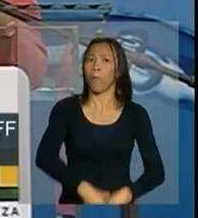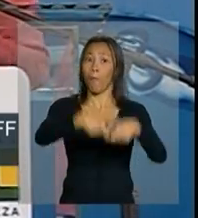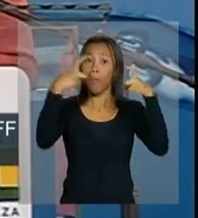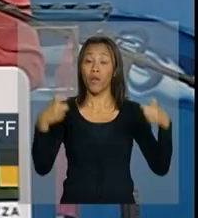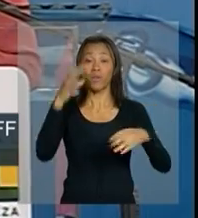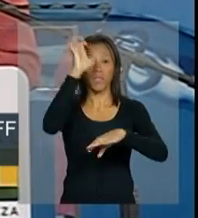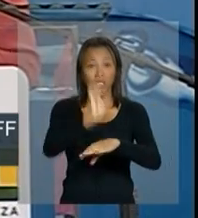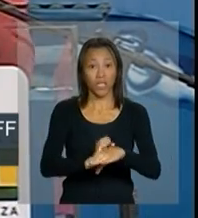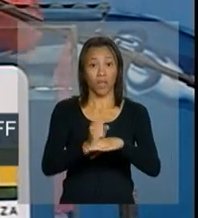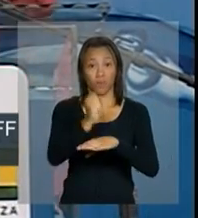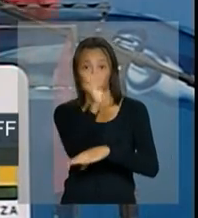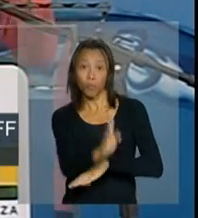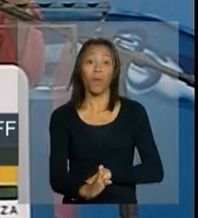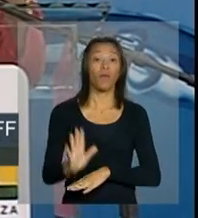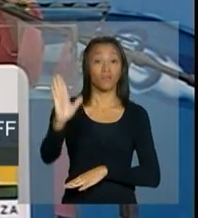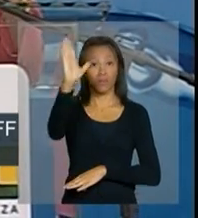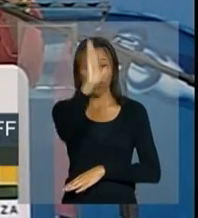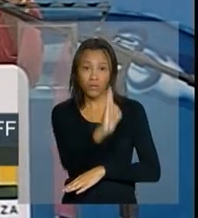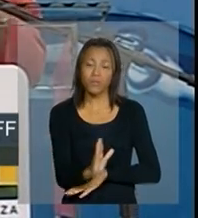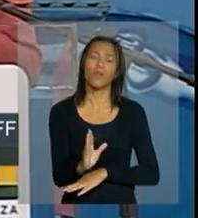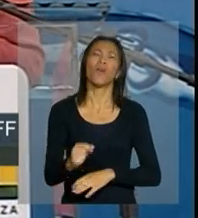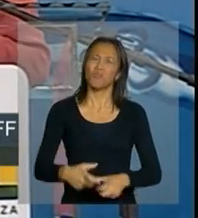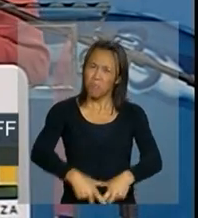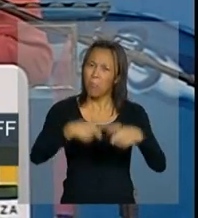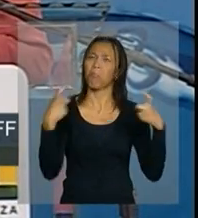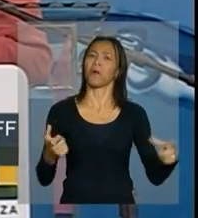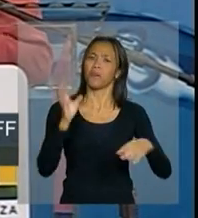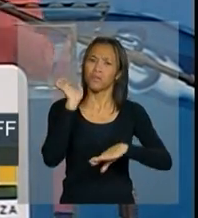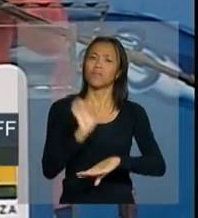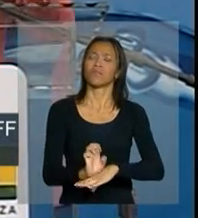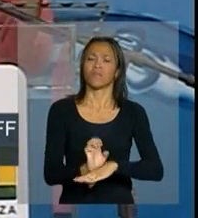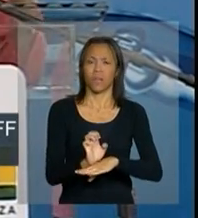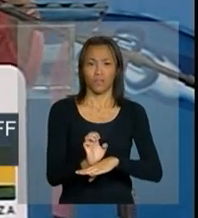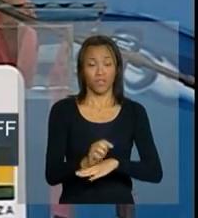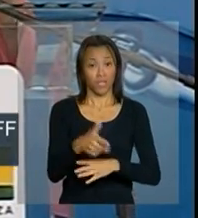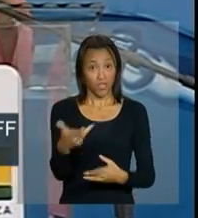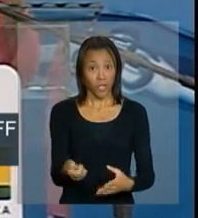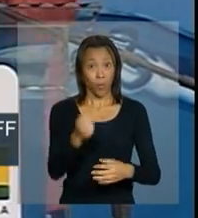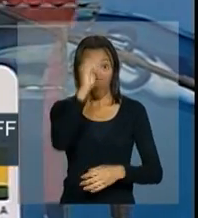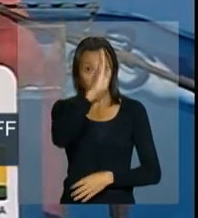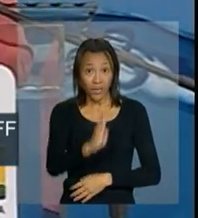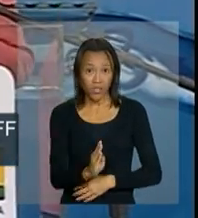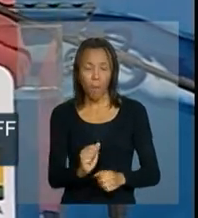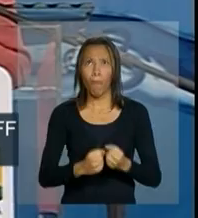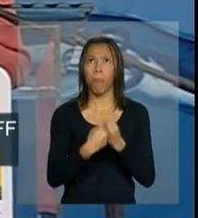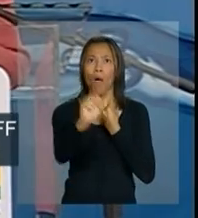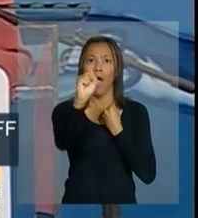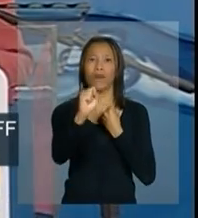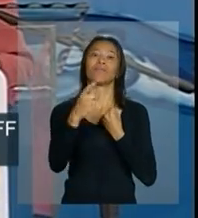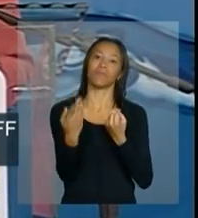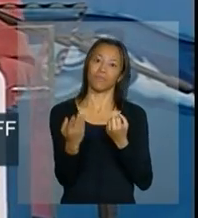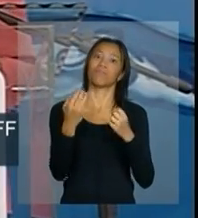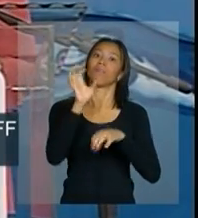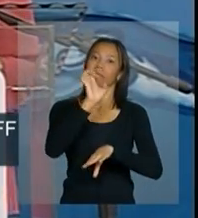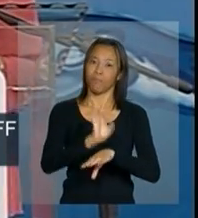país, um dos maiores estados, e que para o Brasil ser grande, a Bahia tem que ser